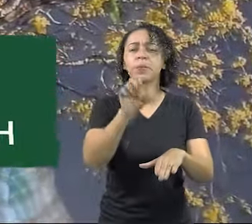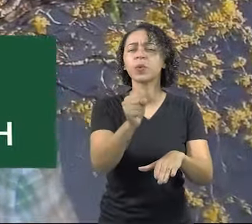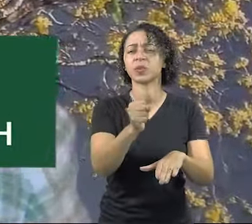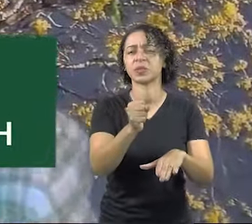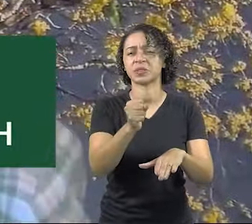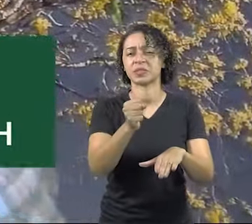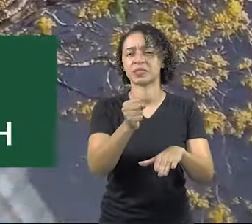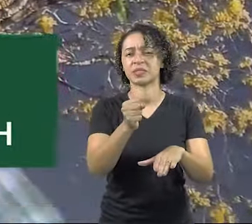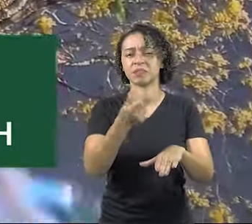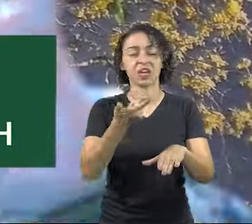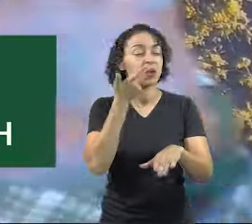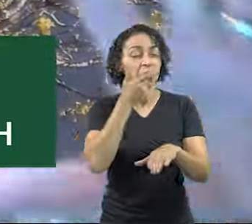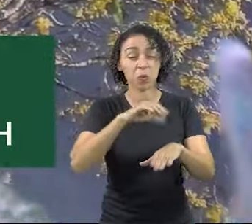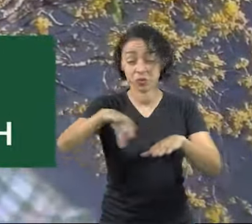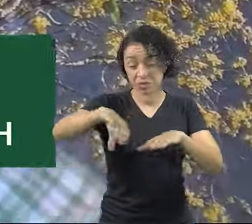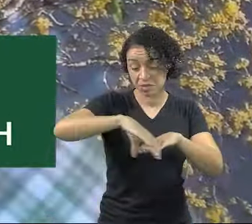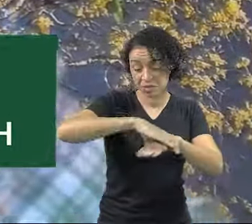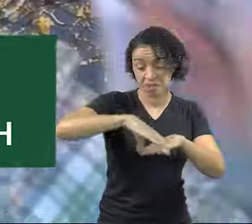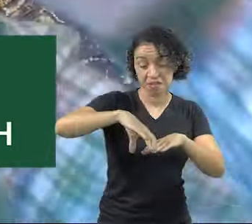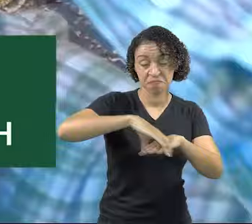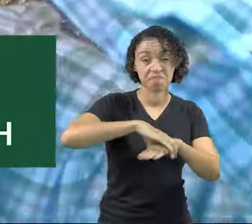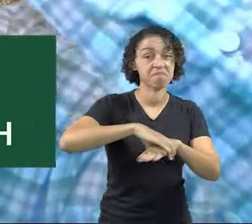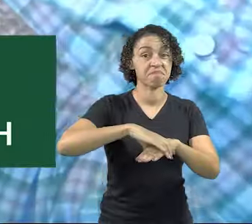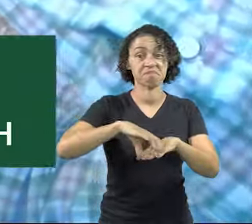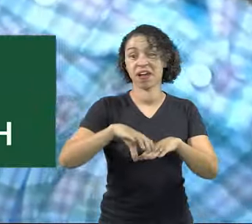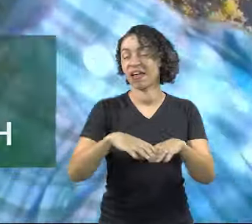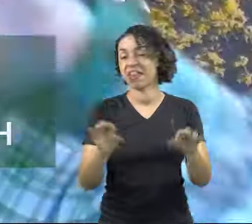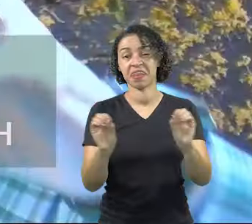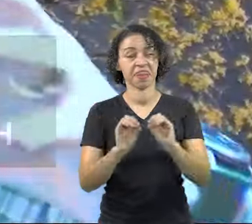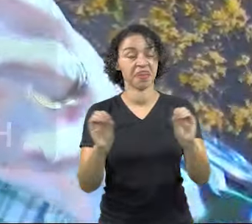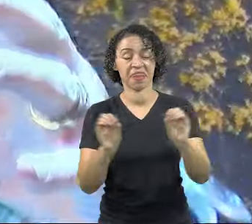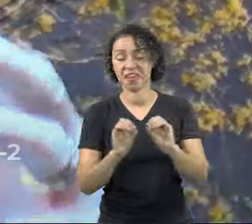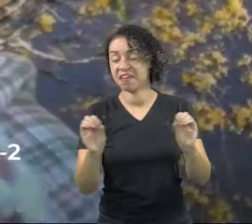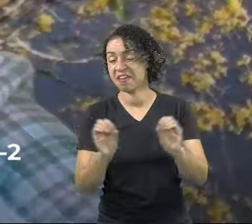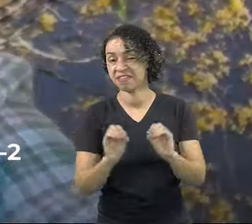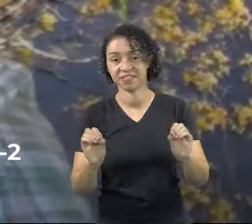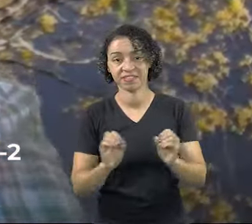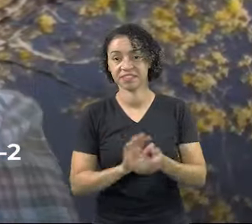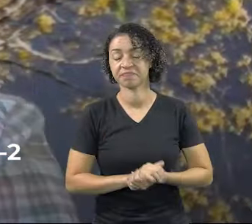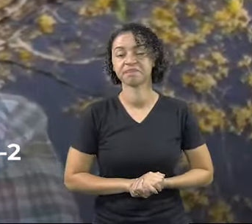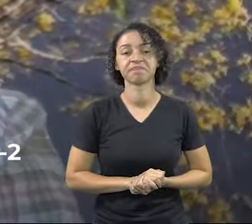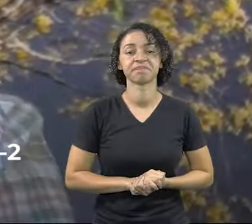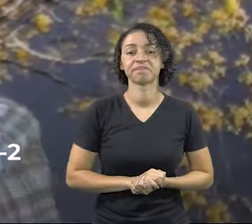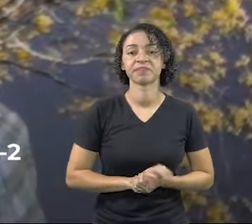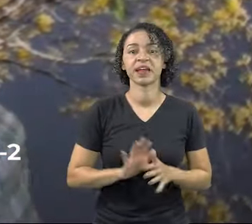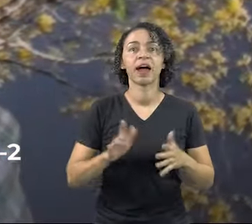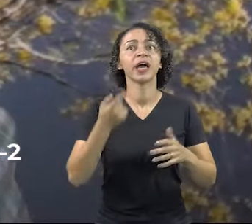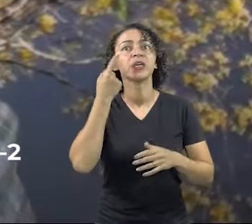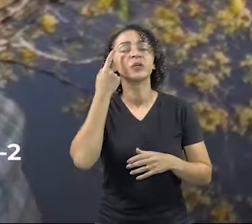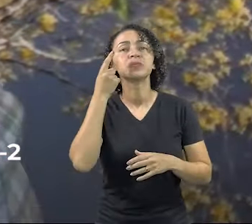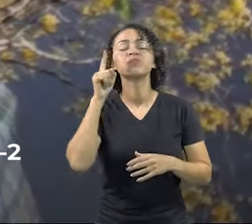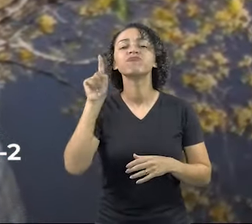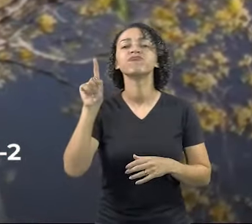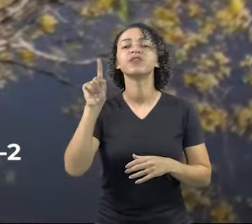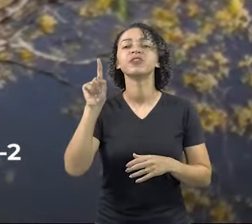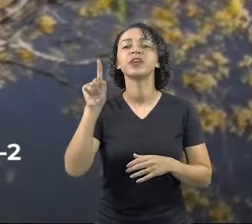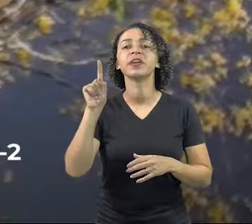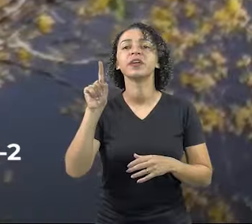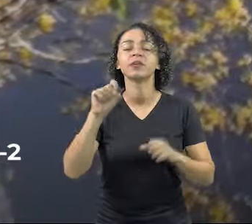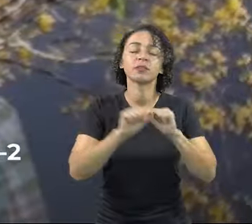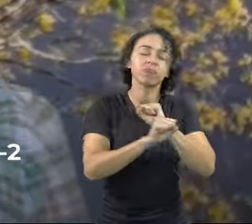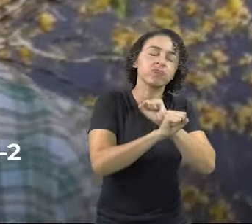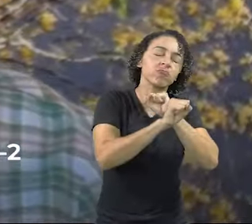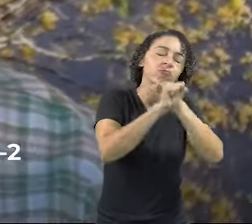no sapatinho nada e um dia eu amanheço com o pé uma bola